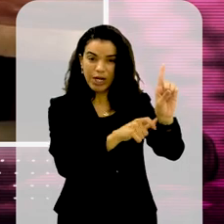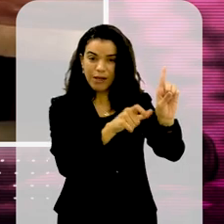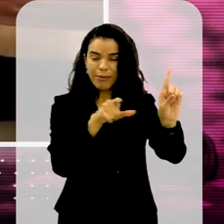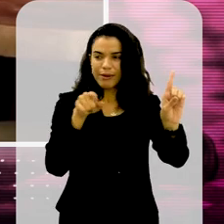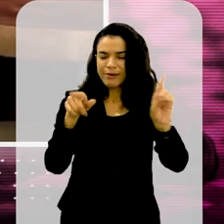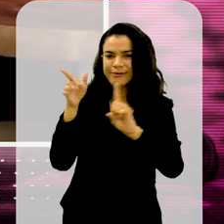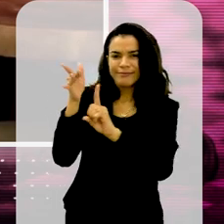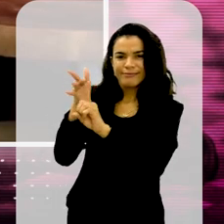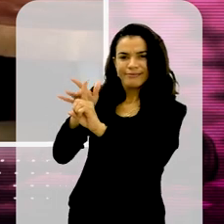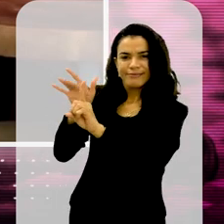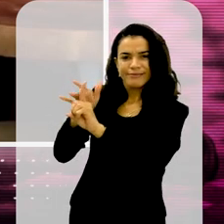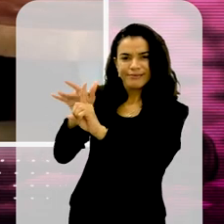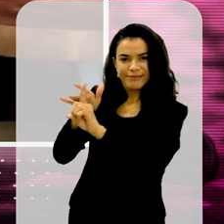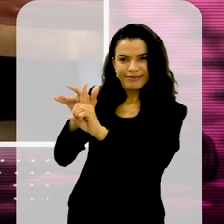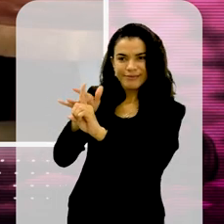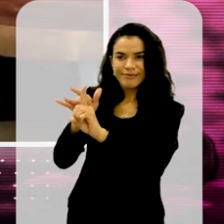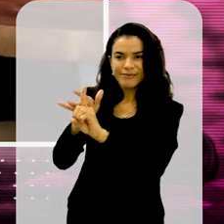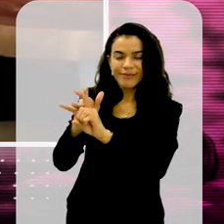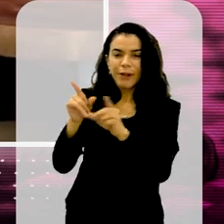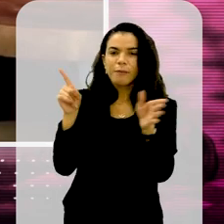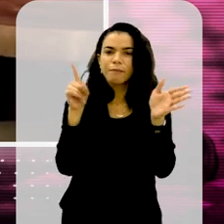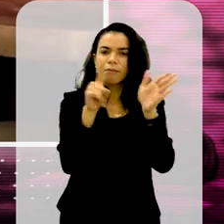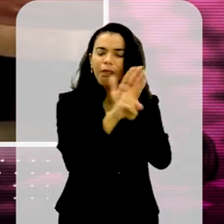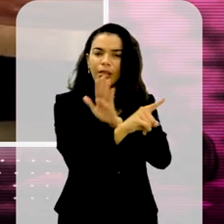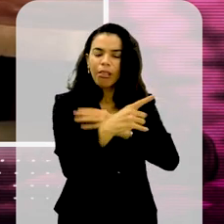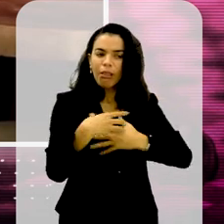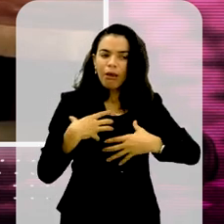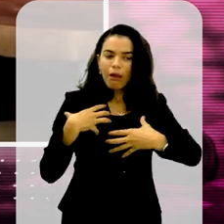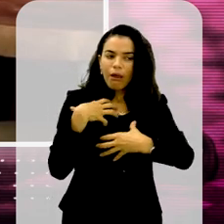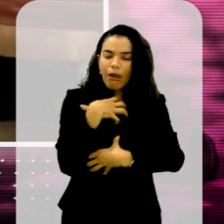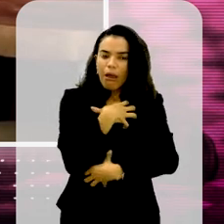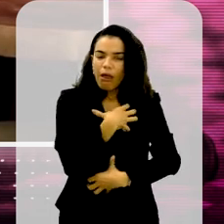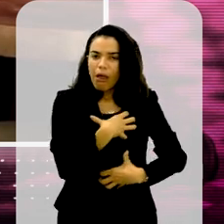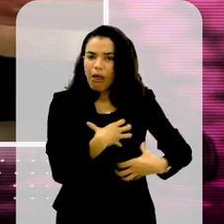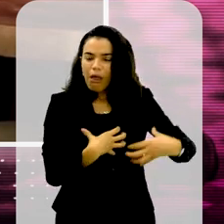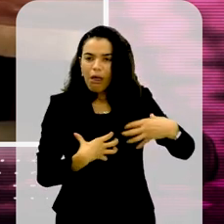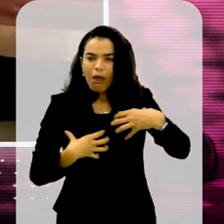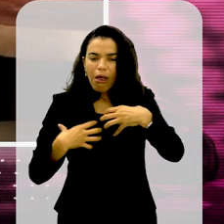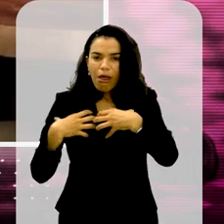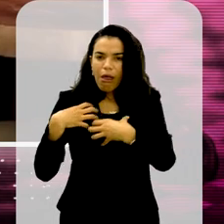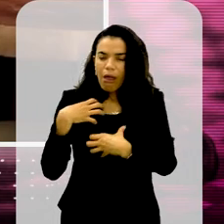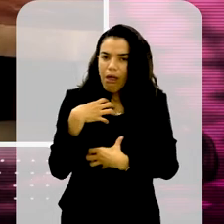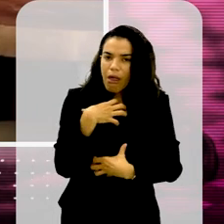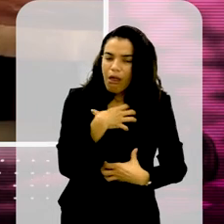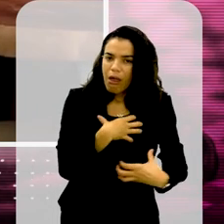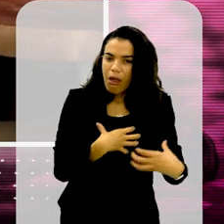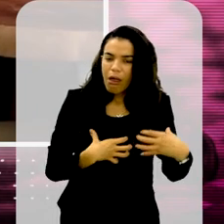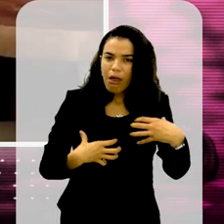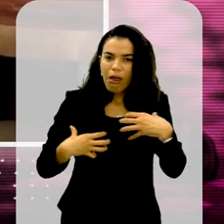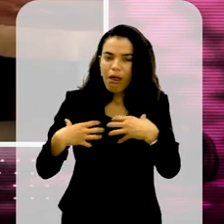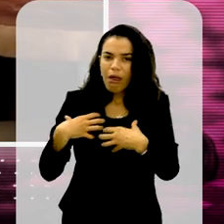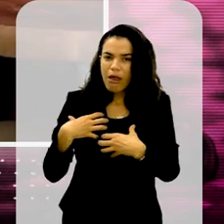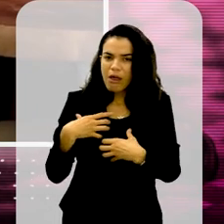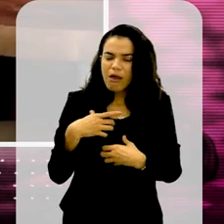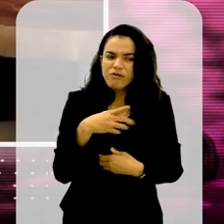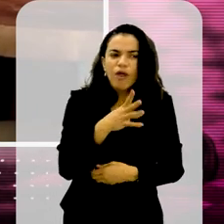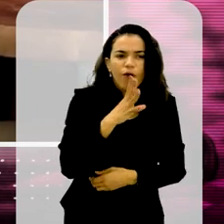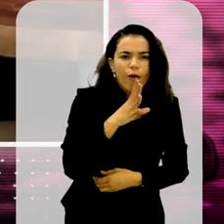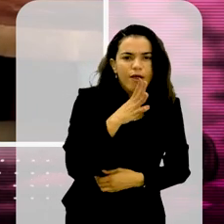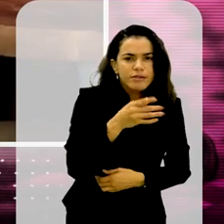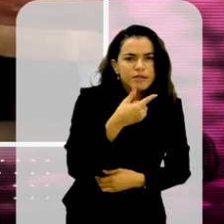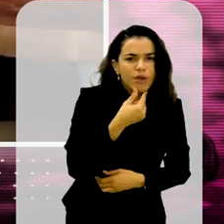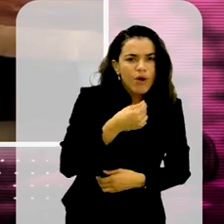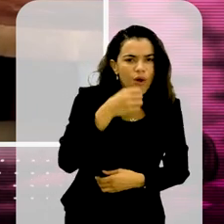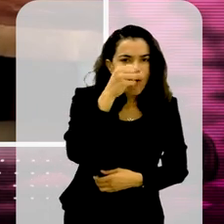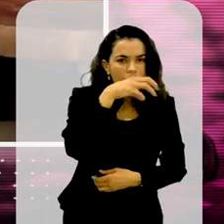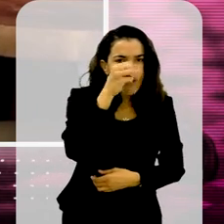do criminoso e da vítima, porque são perguntas que não deveriam ser feitas, mas são feitas como: você conhecia